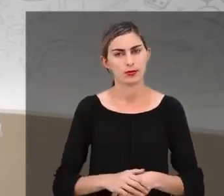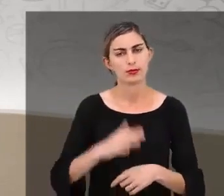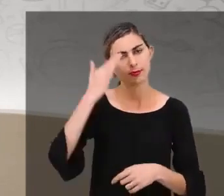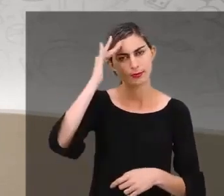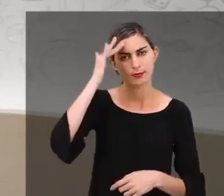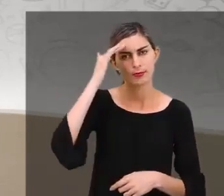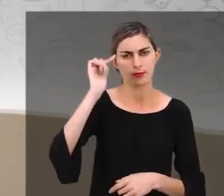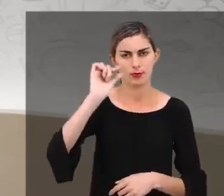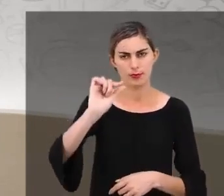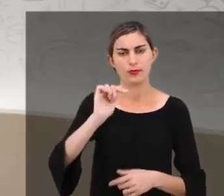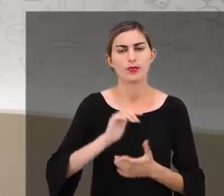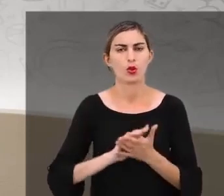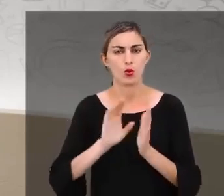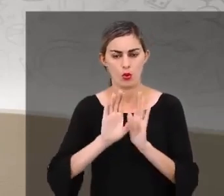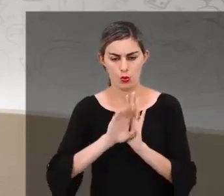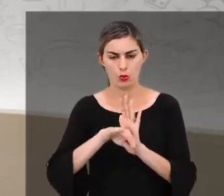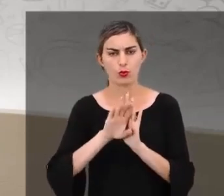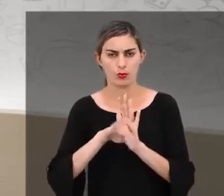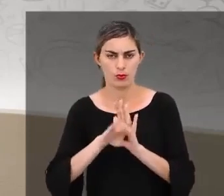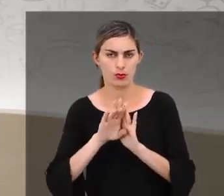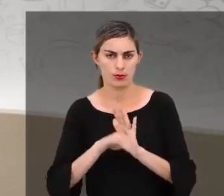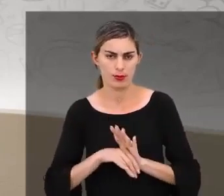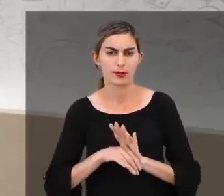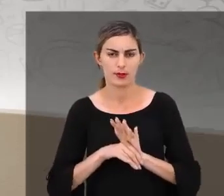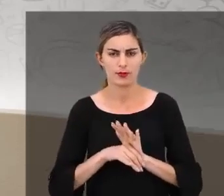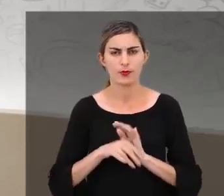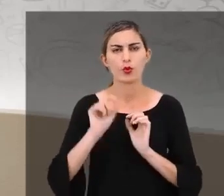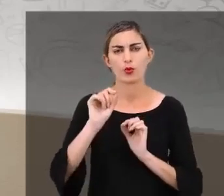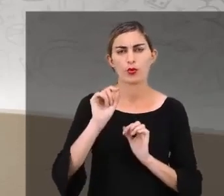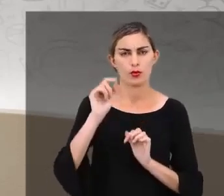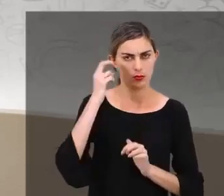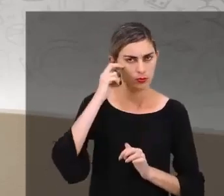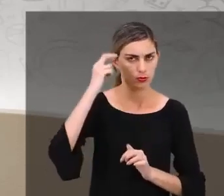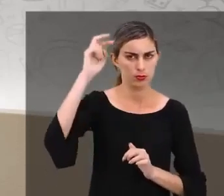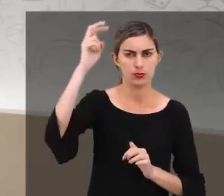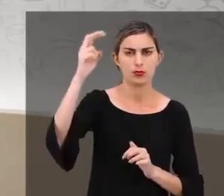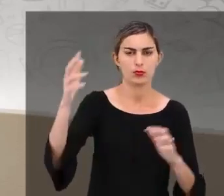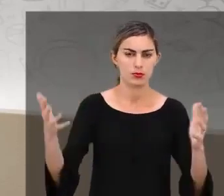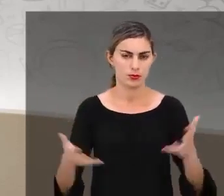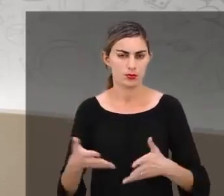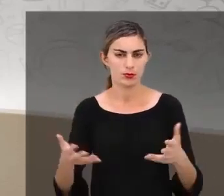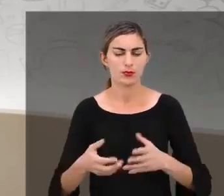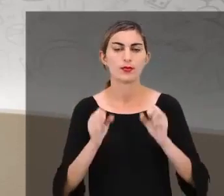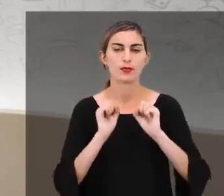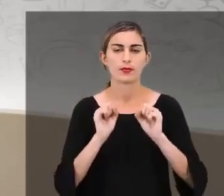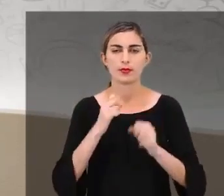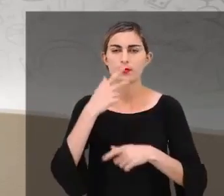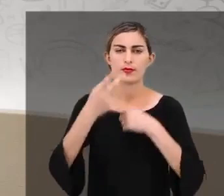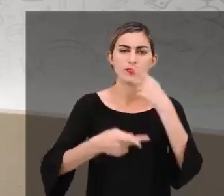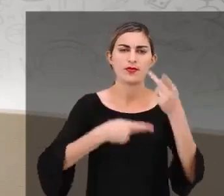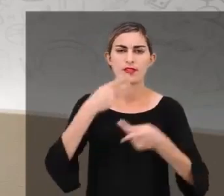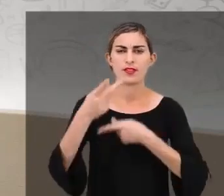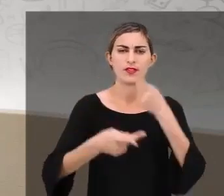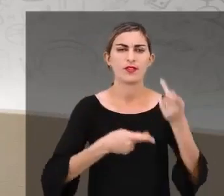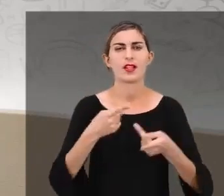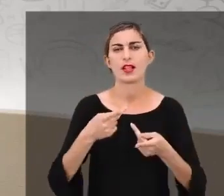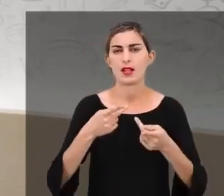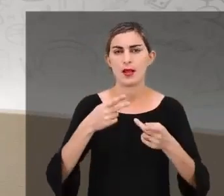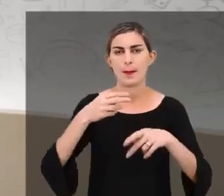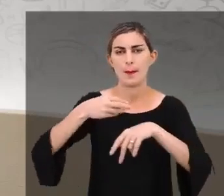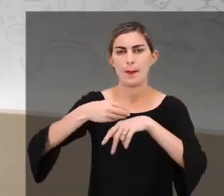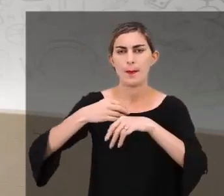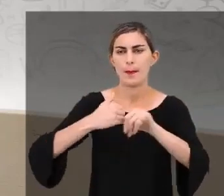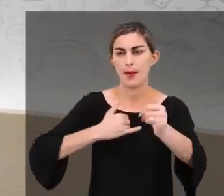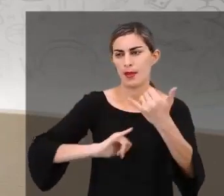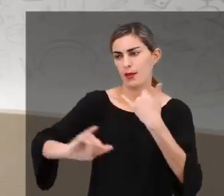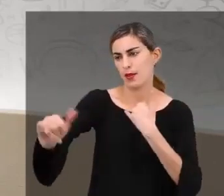Entendendo um pouco sobre o conceito do que vem a ser cultura, agora a gente pode falar um pouquinho do que vem a ser também mediação